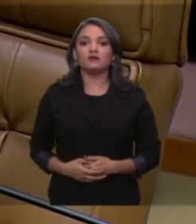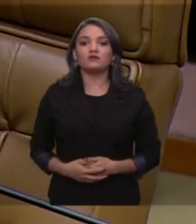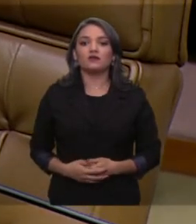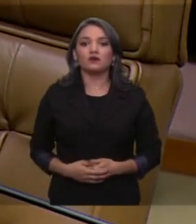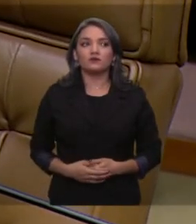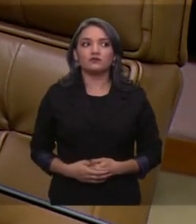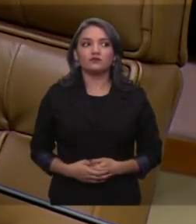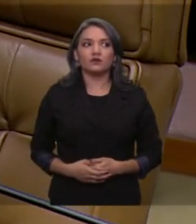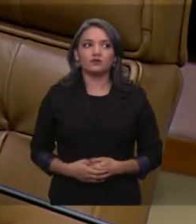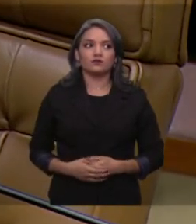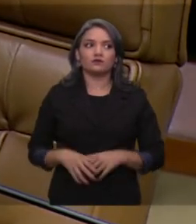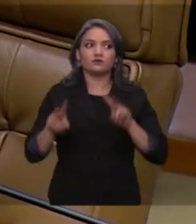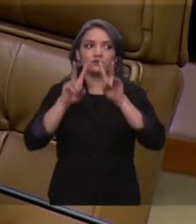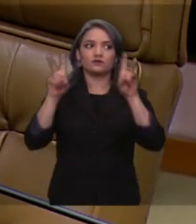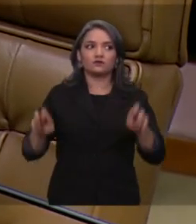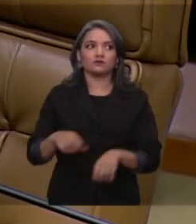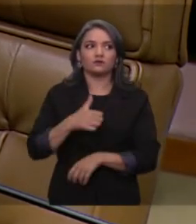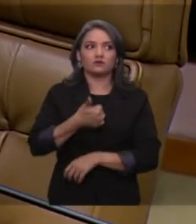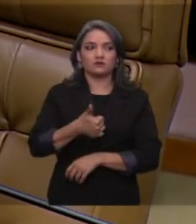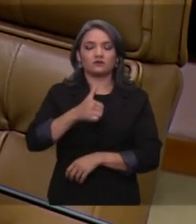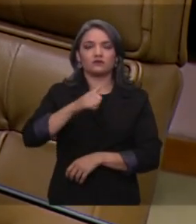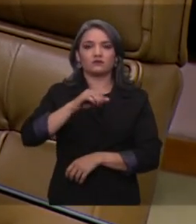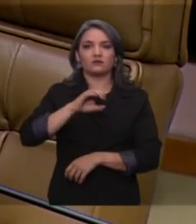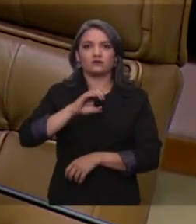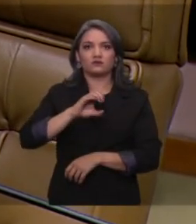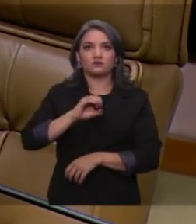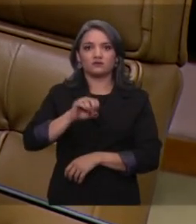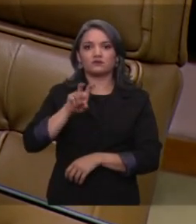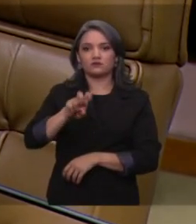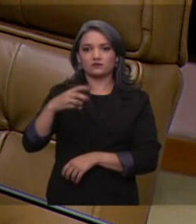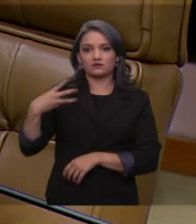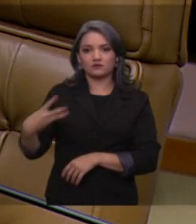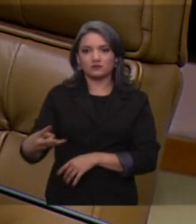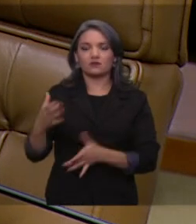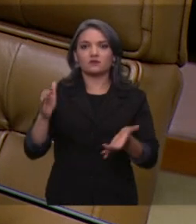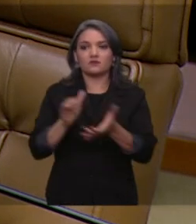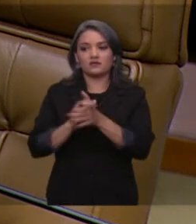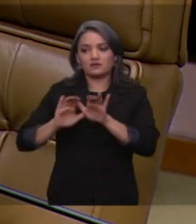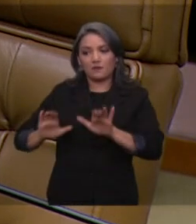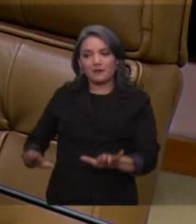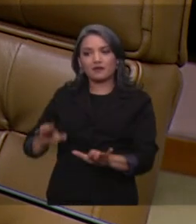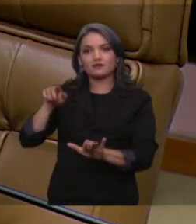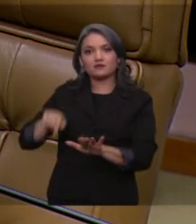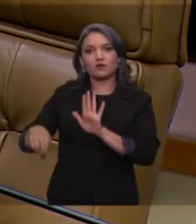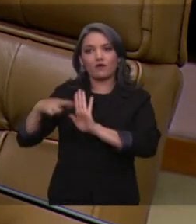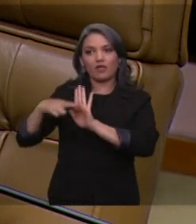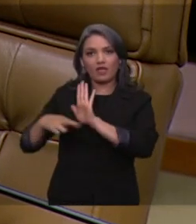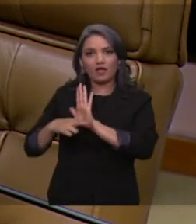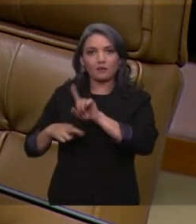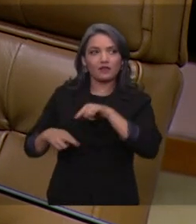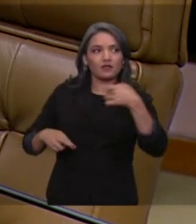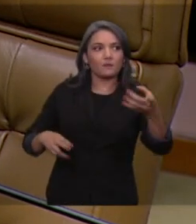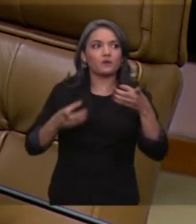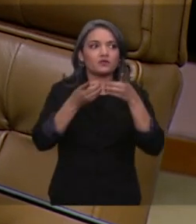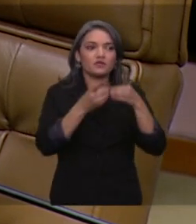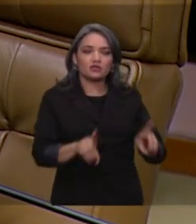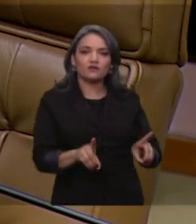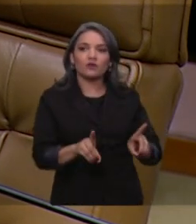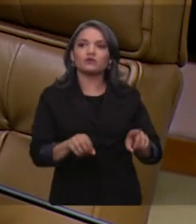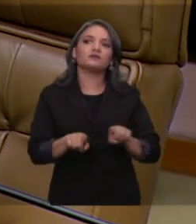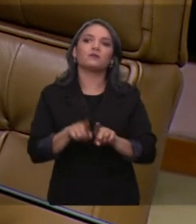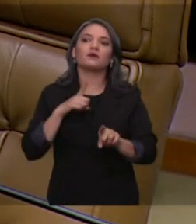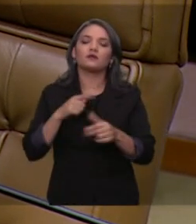tema 1053, separação judicial como requisito para o divórcio e sua subsistência como figura autônoma